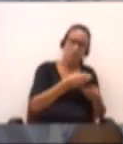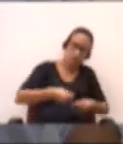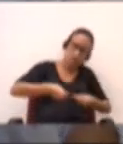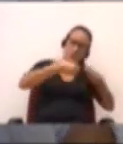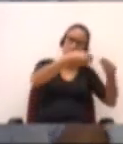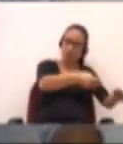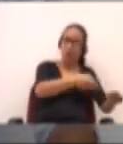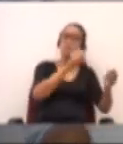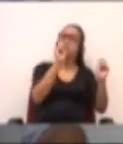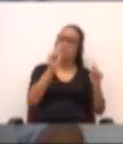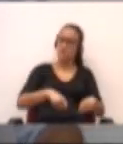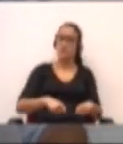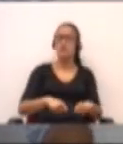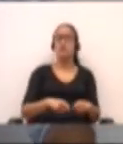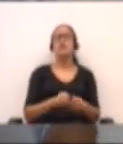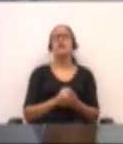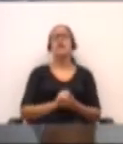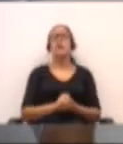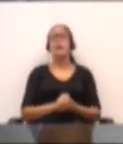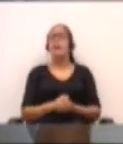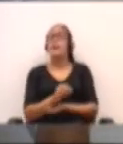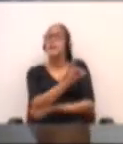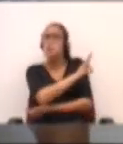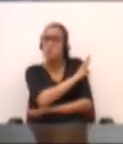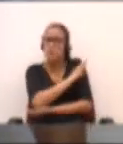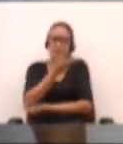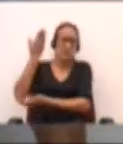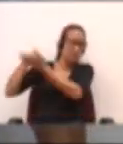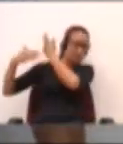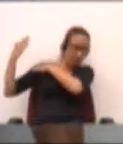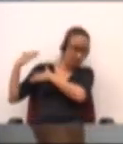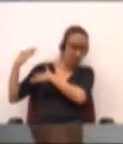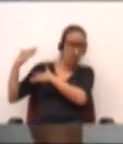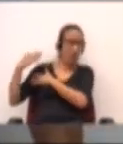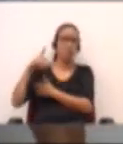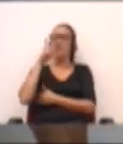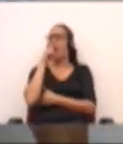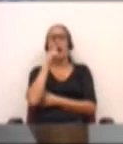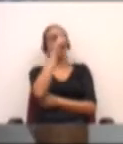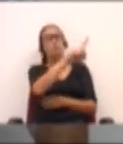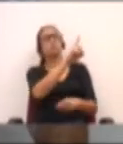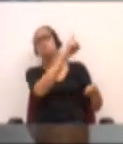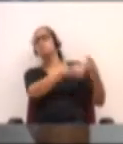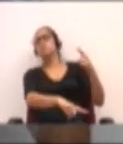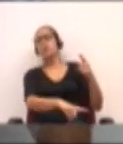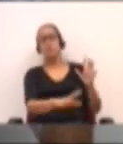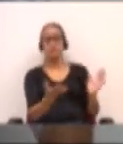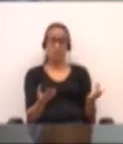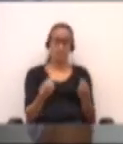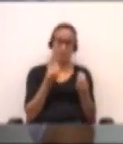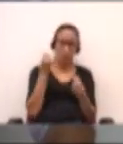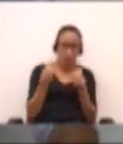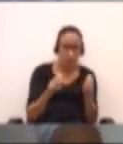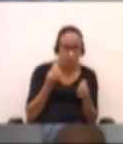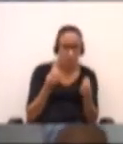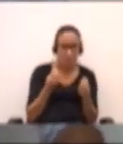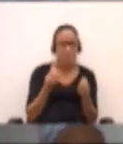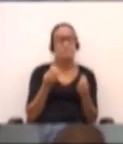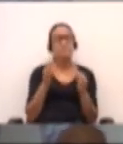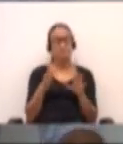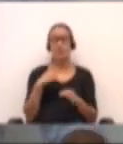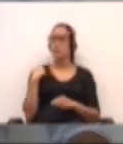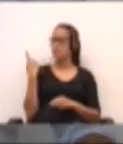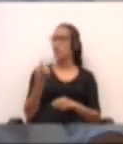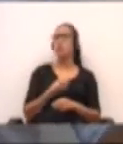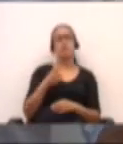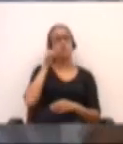E o ex-prefeito, na época, negava água para o povo do assentamento. Mas nós conseguimos garantir água para o pessoal graças a uma